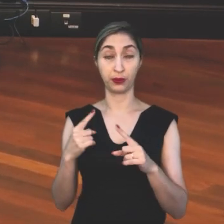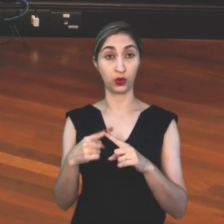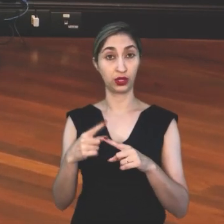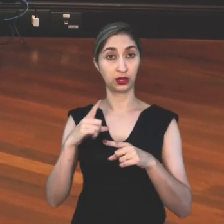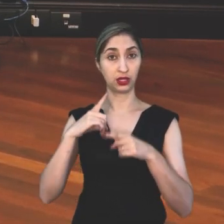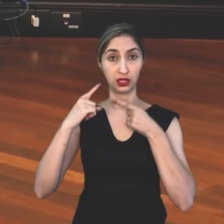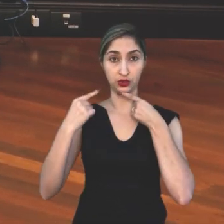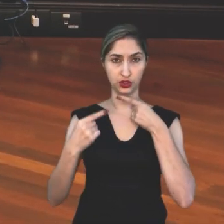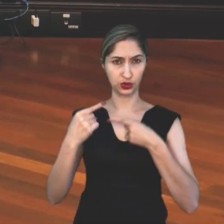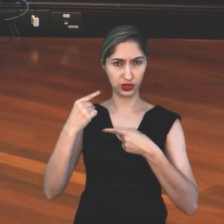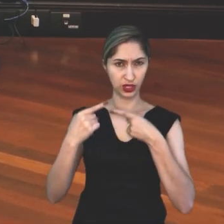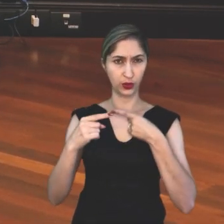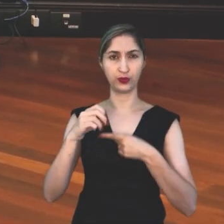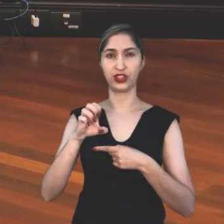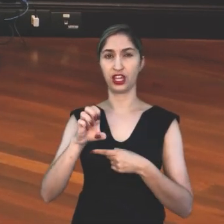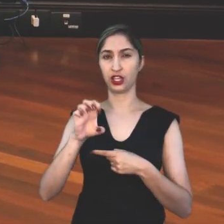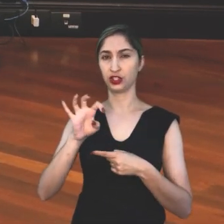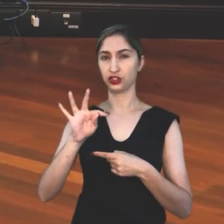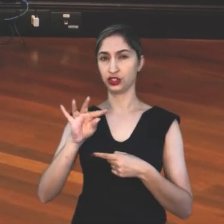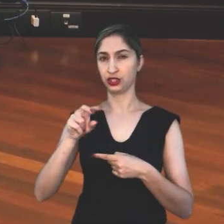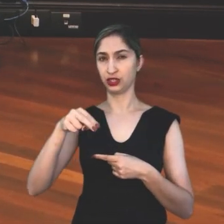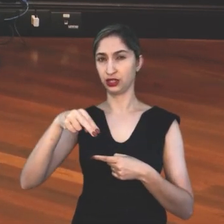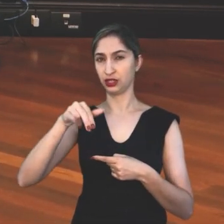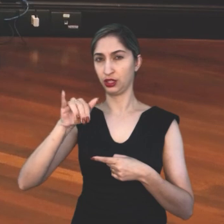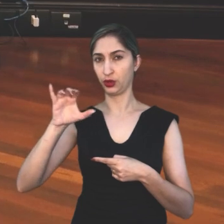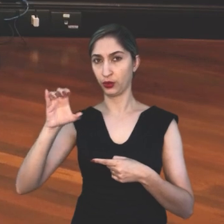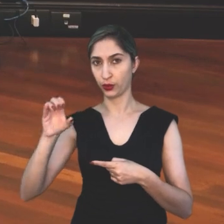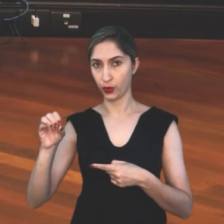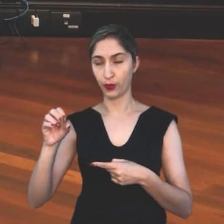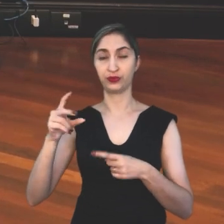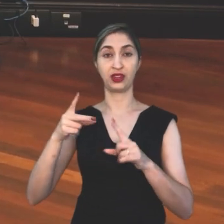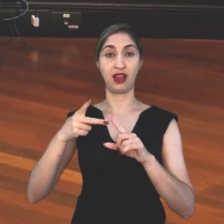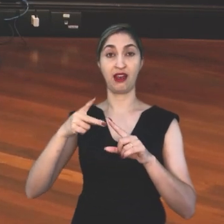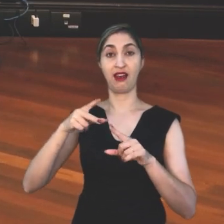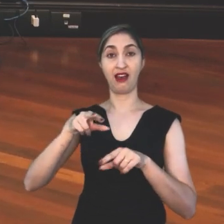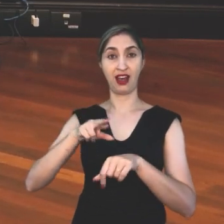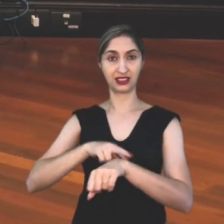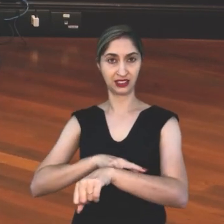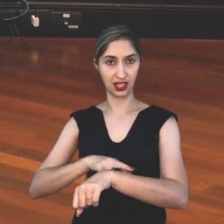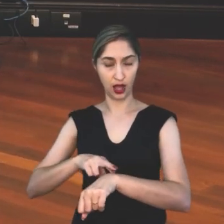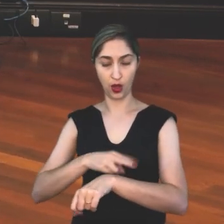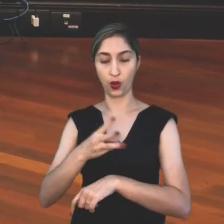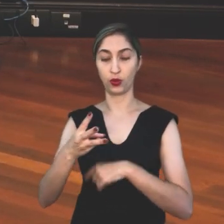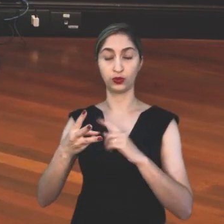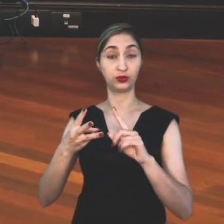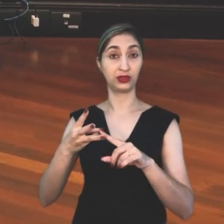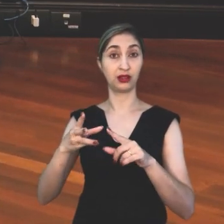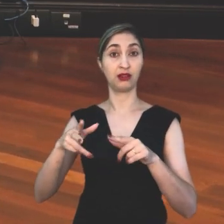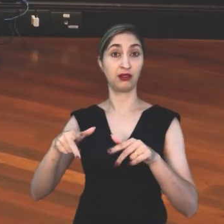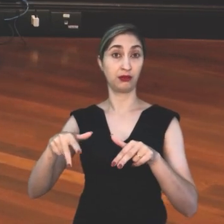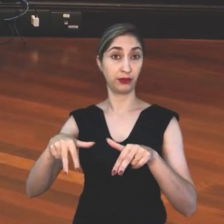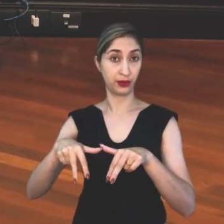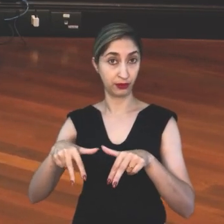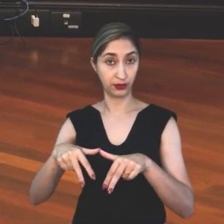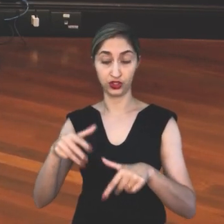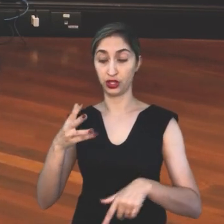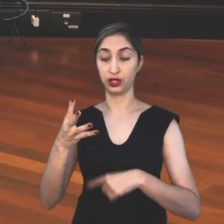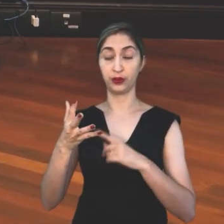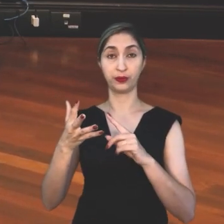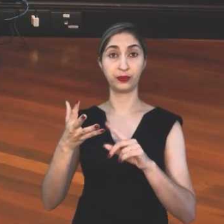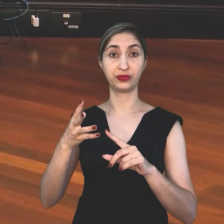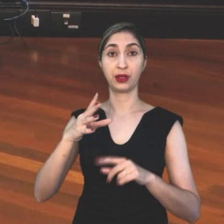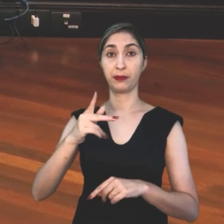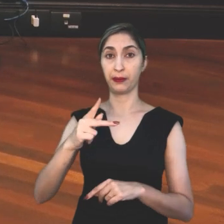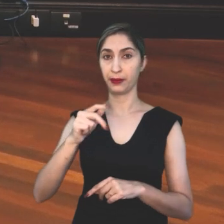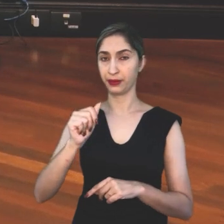4 a 5 anos principalmente. Porque uma discussão étnico-racial, uma discussão de gênero e trabalho e patrimônio, são discussões